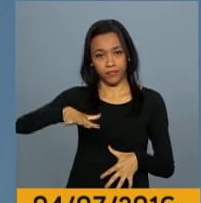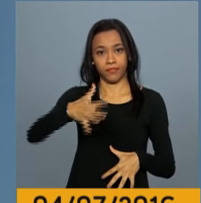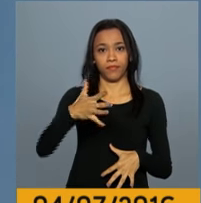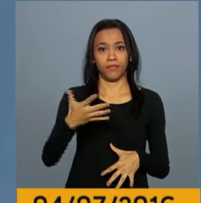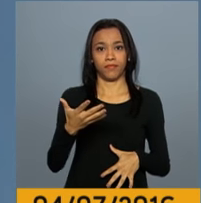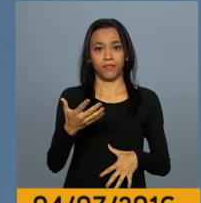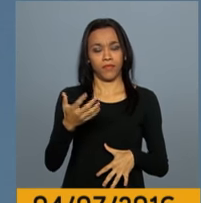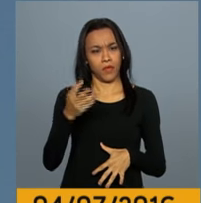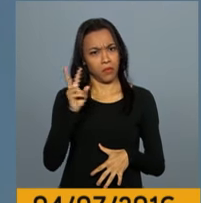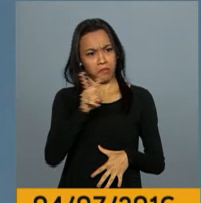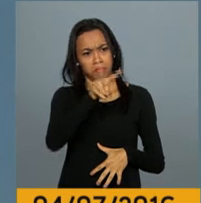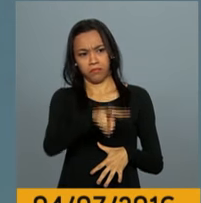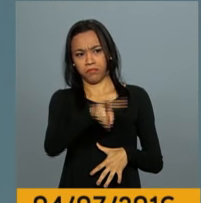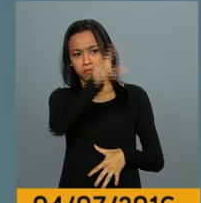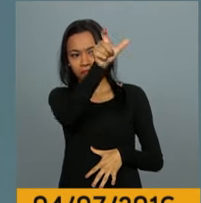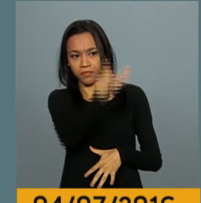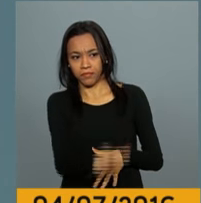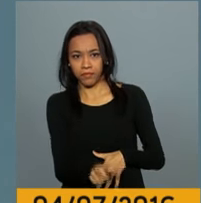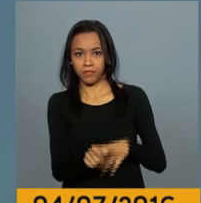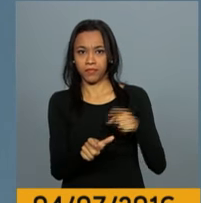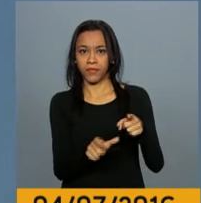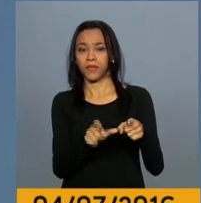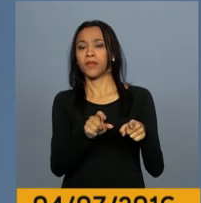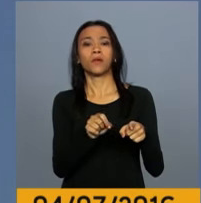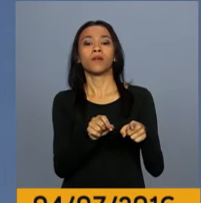figura emérita de